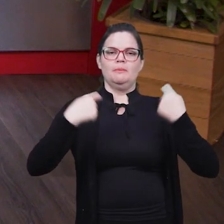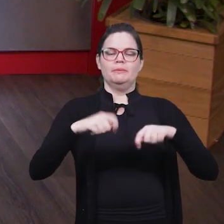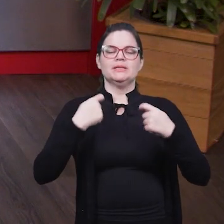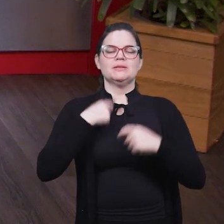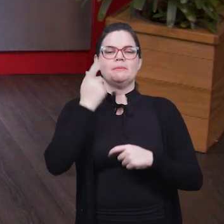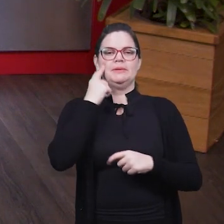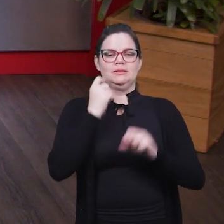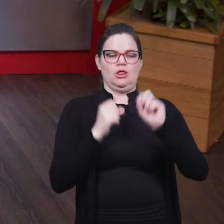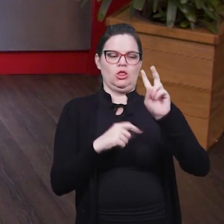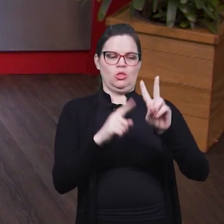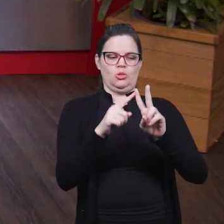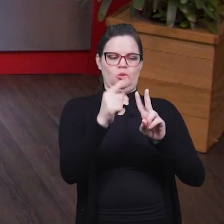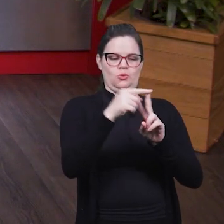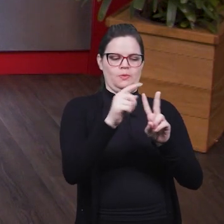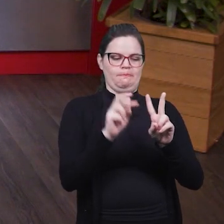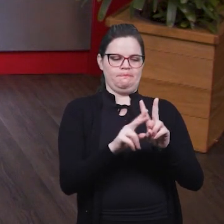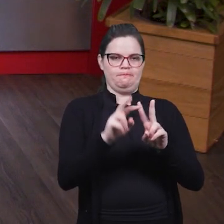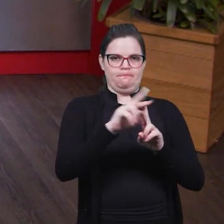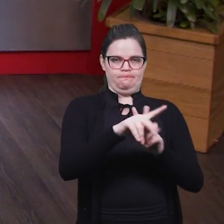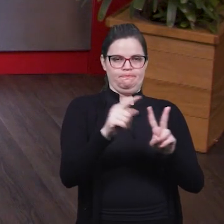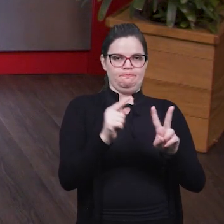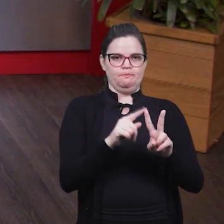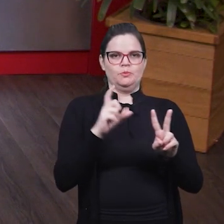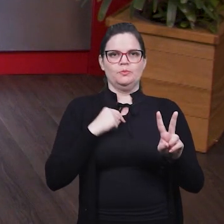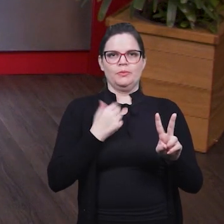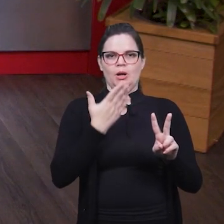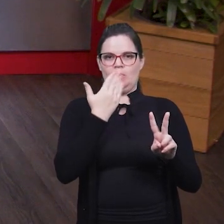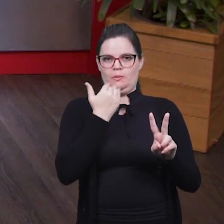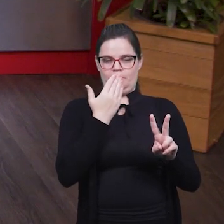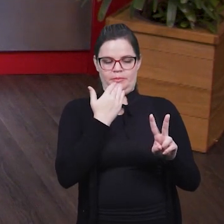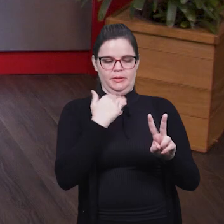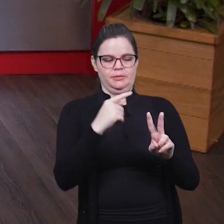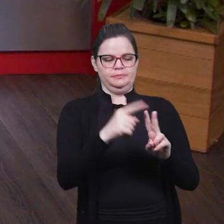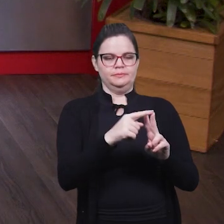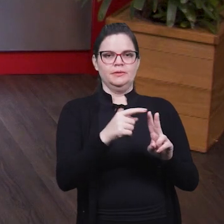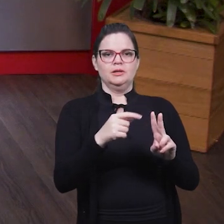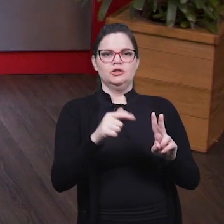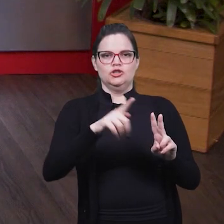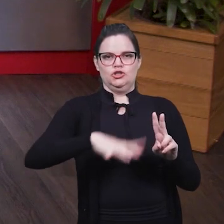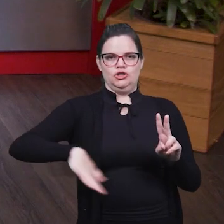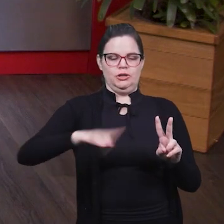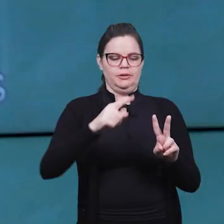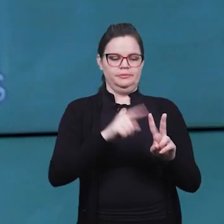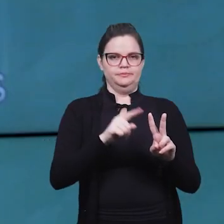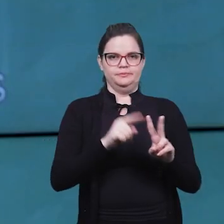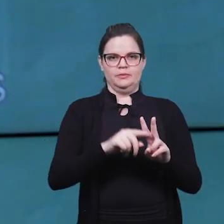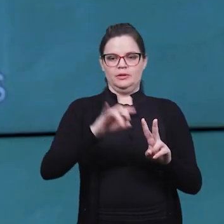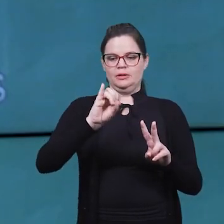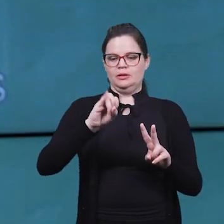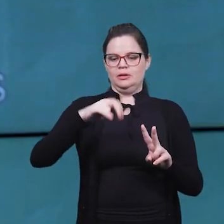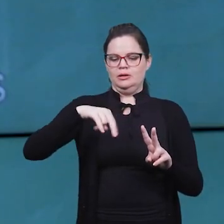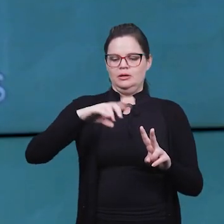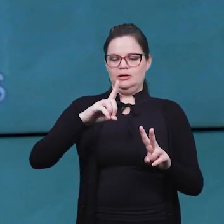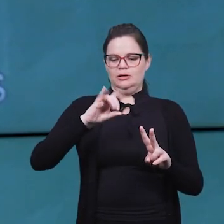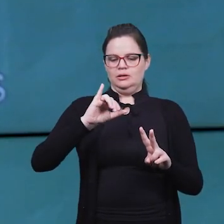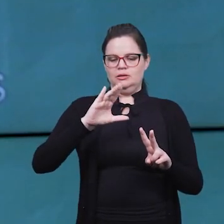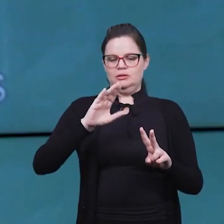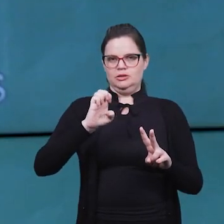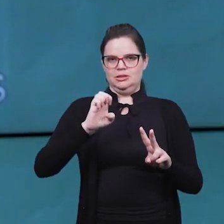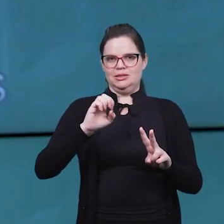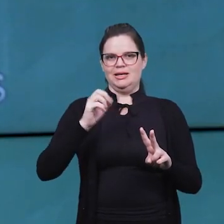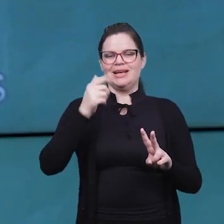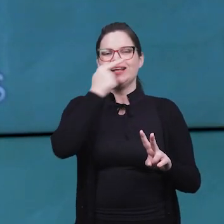importantes, do alimento e da refeição como um todo. Índice glicêmico classifica